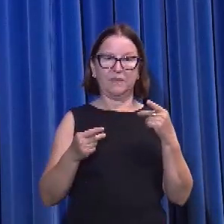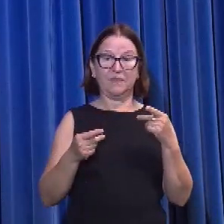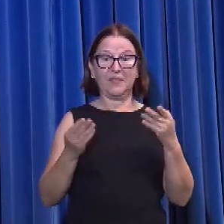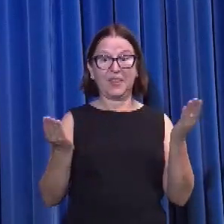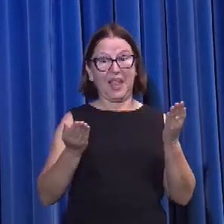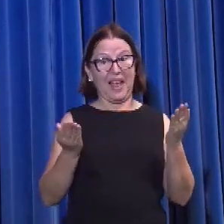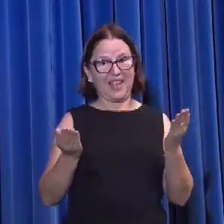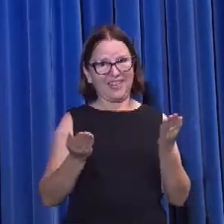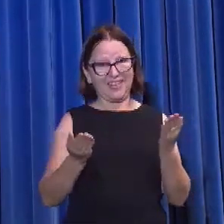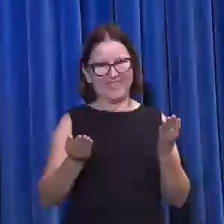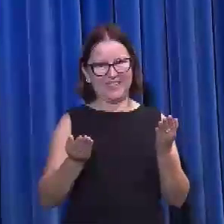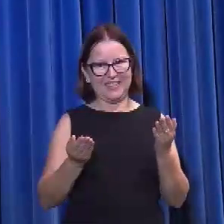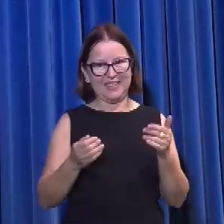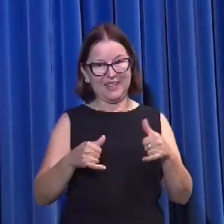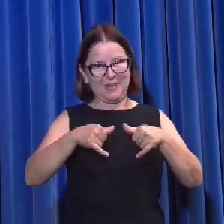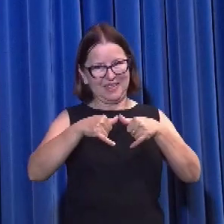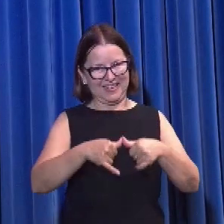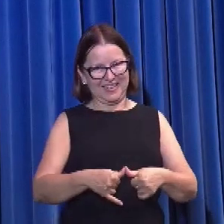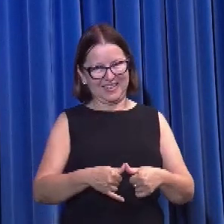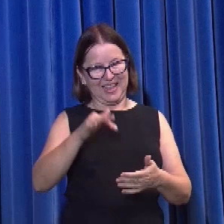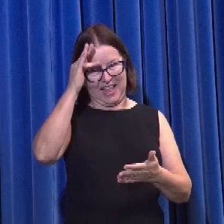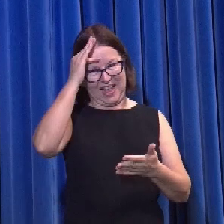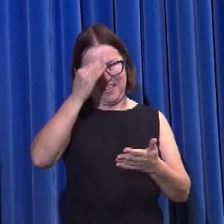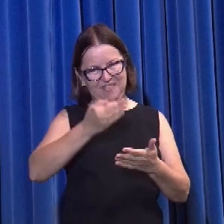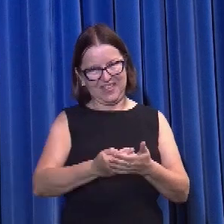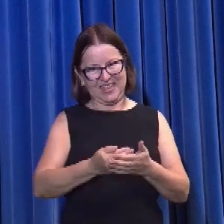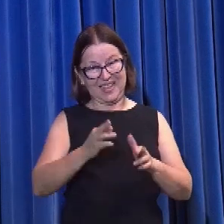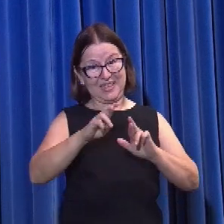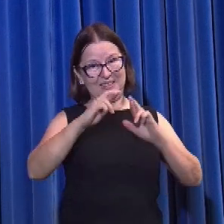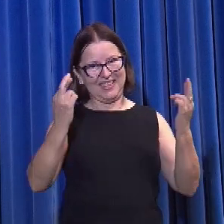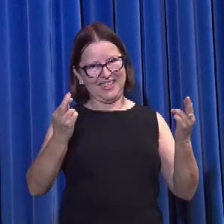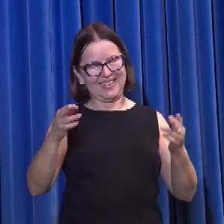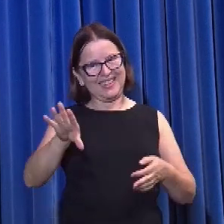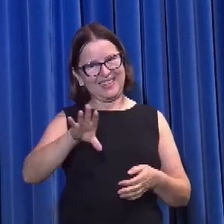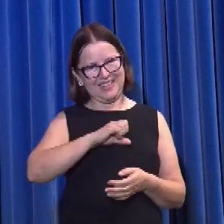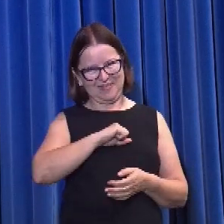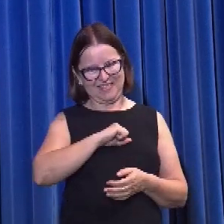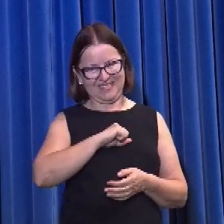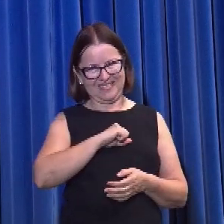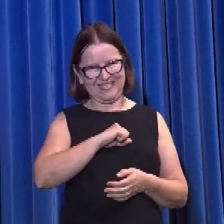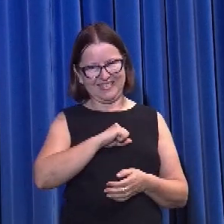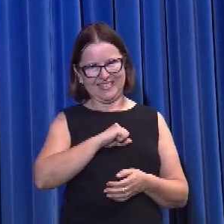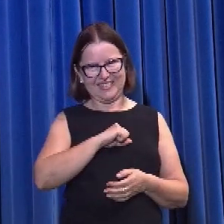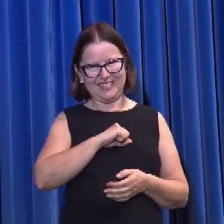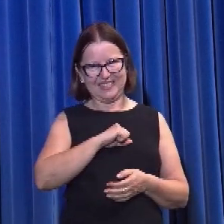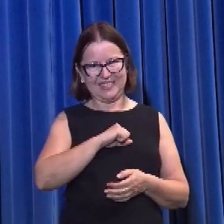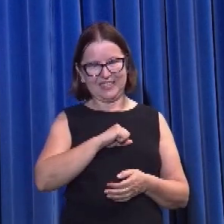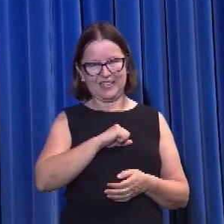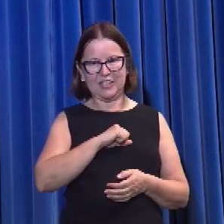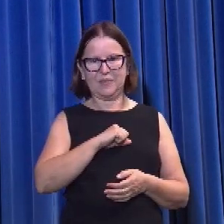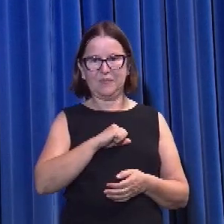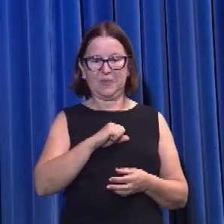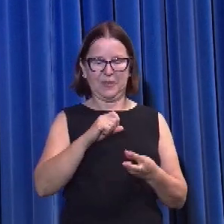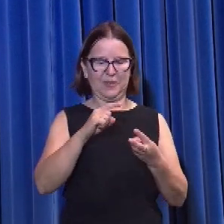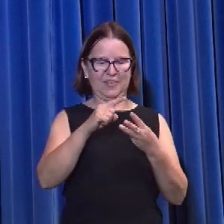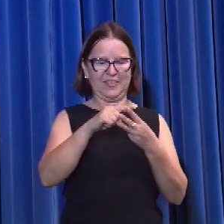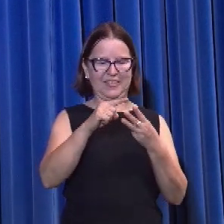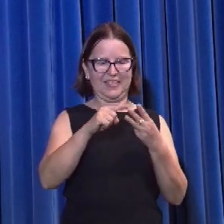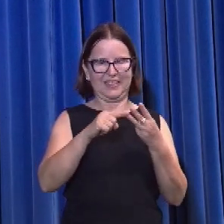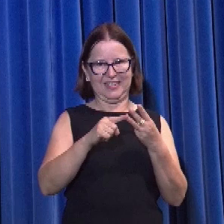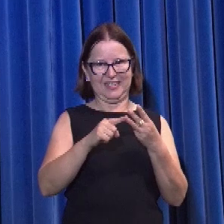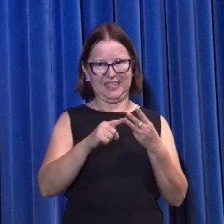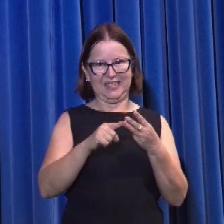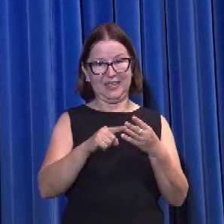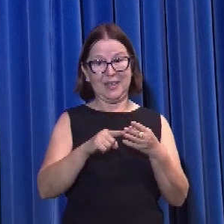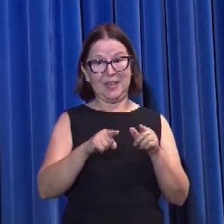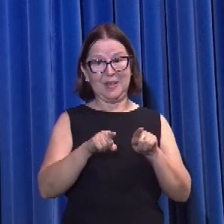agora, pois, permanecem a fé, a esperança e o amor, estes três, porém,